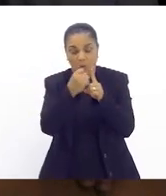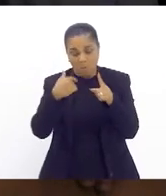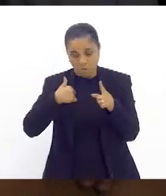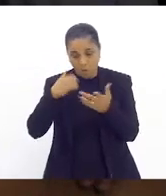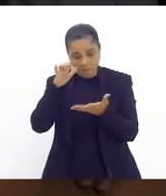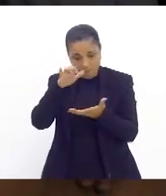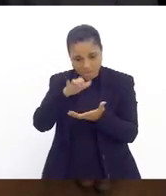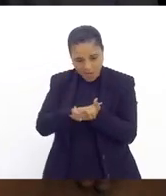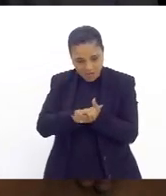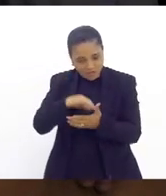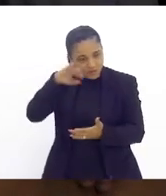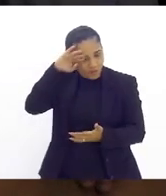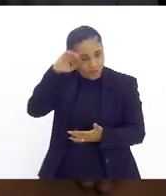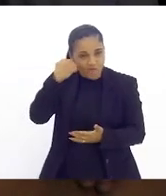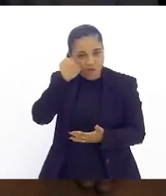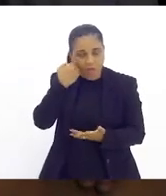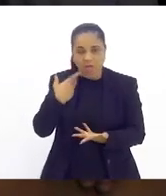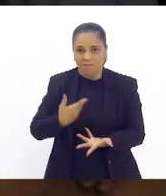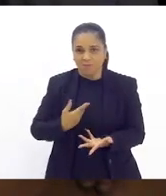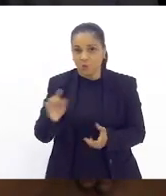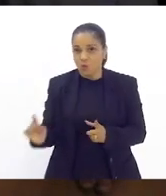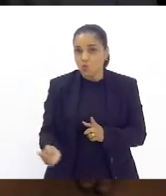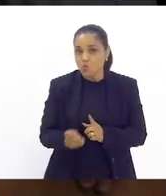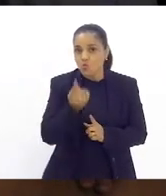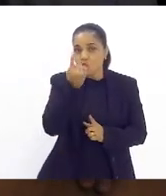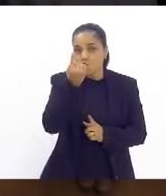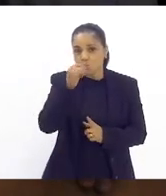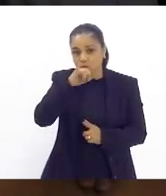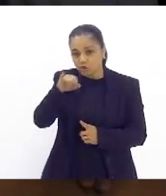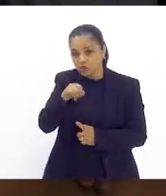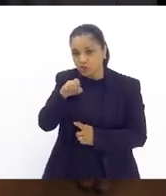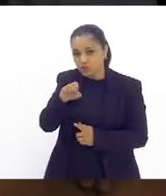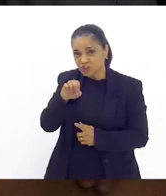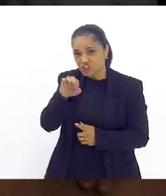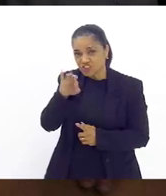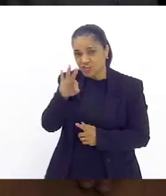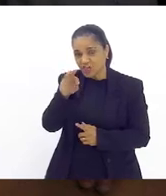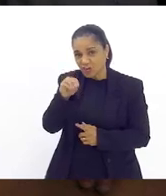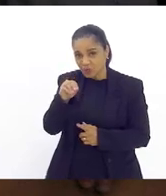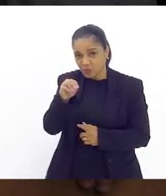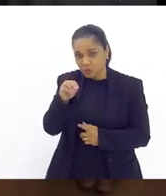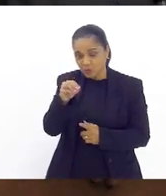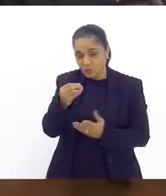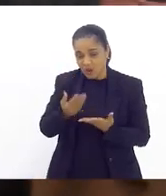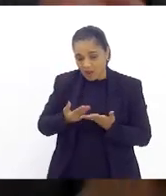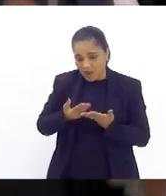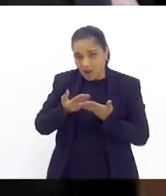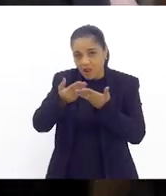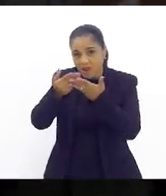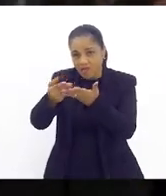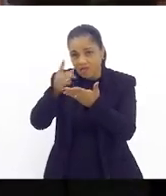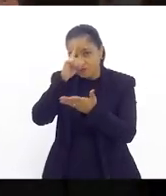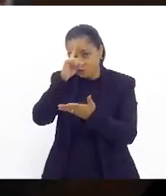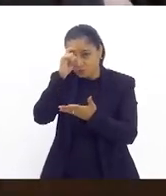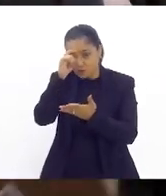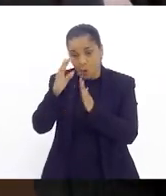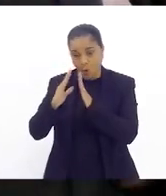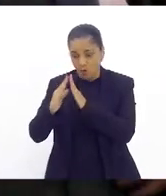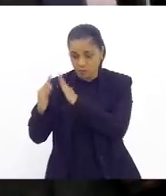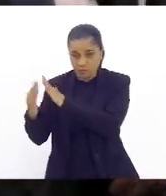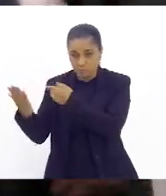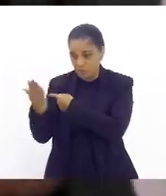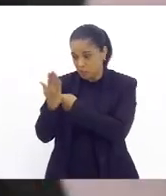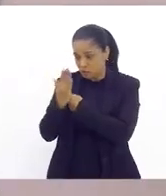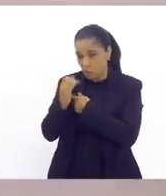pelando de febre o único jeito de eu carregá-lo ou algum vizinho por aquela Ilha durante